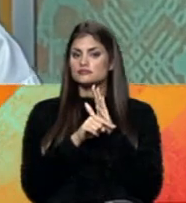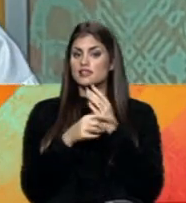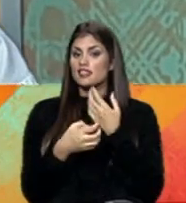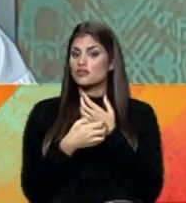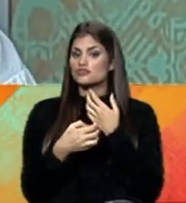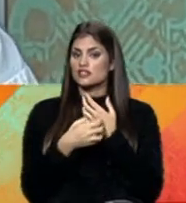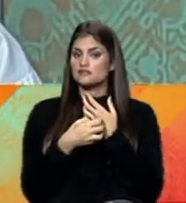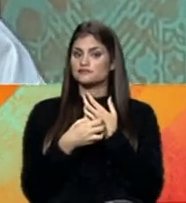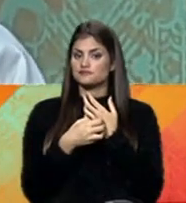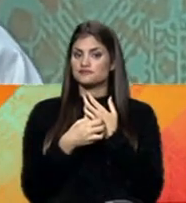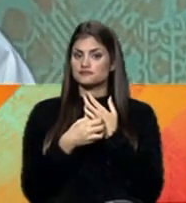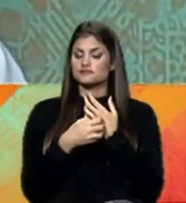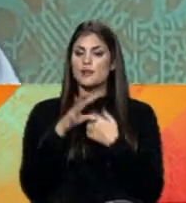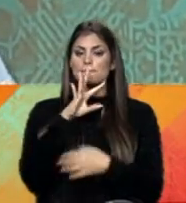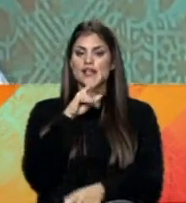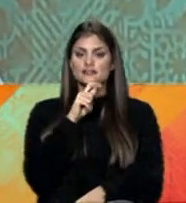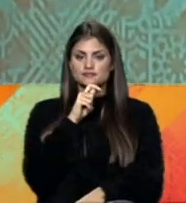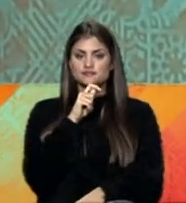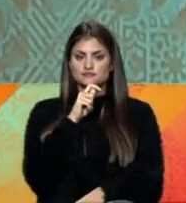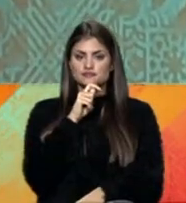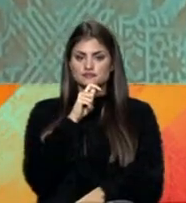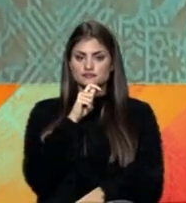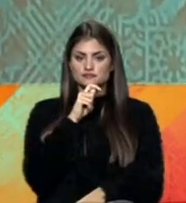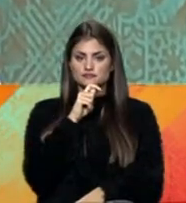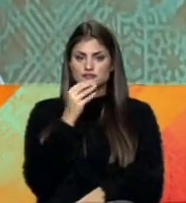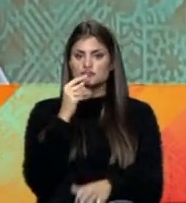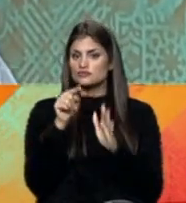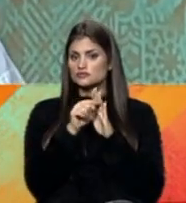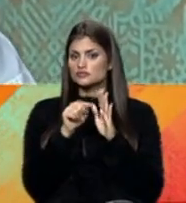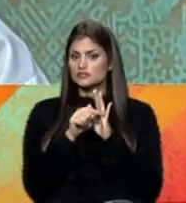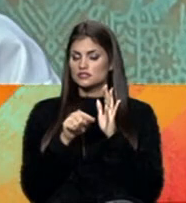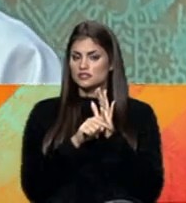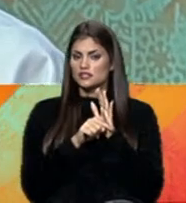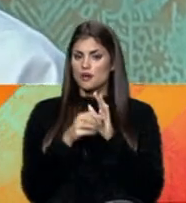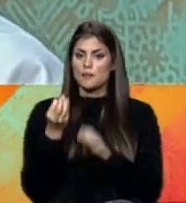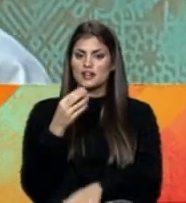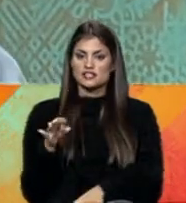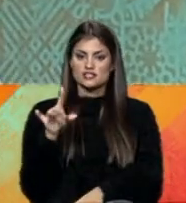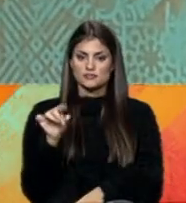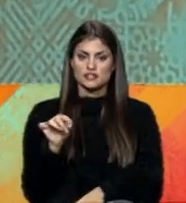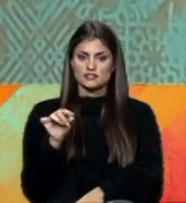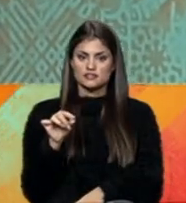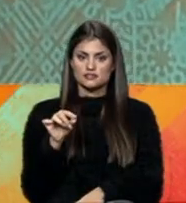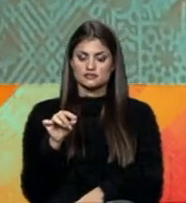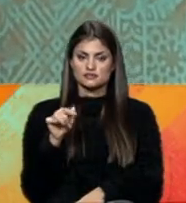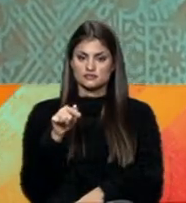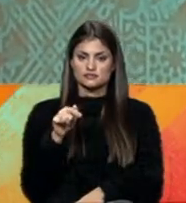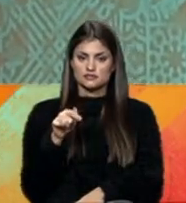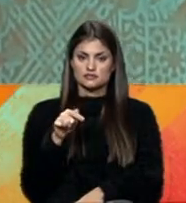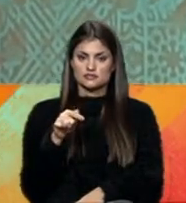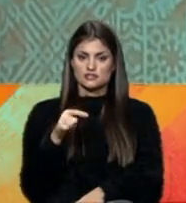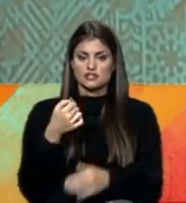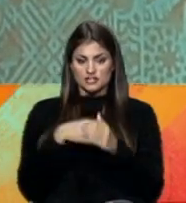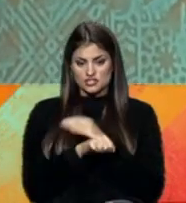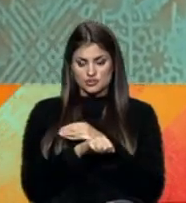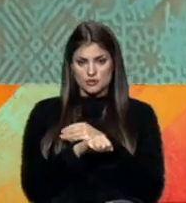cozinha das mães. E havia receitas, por exemplo, havia uma criança de origem africana e foi